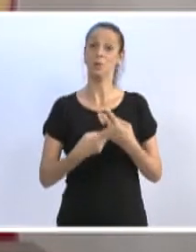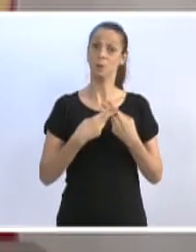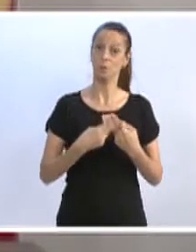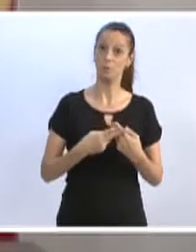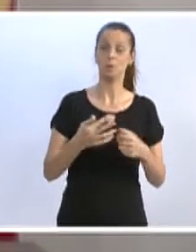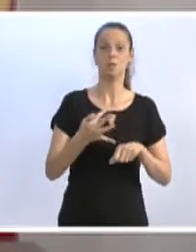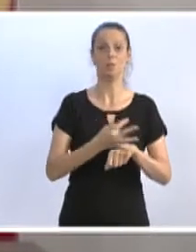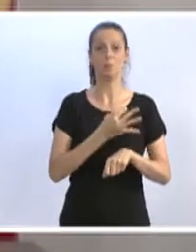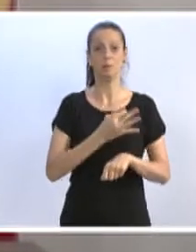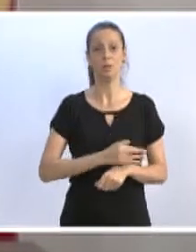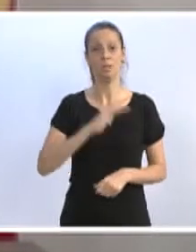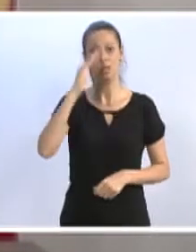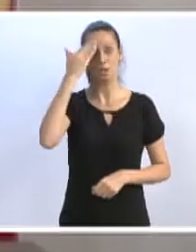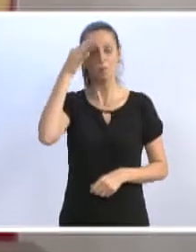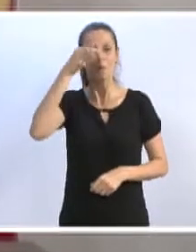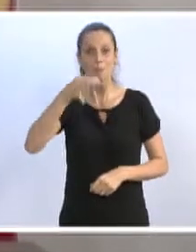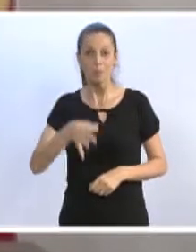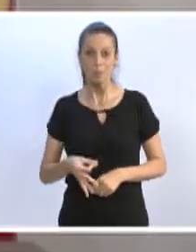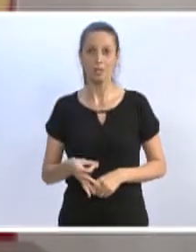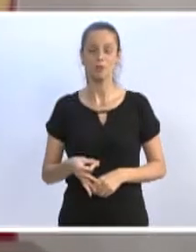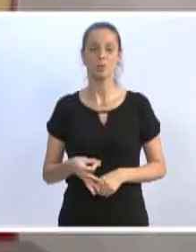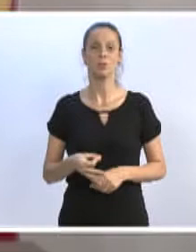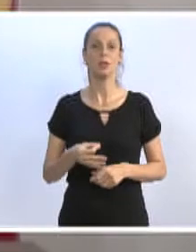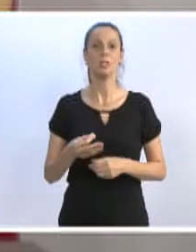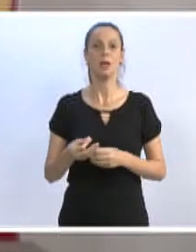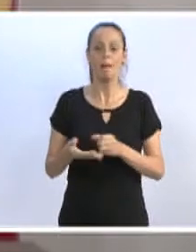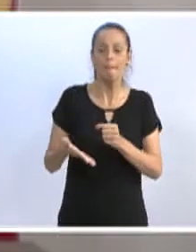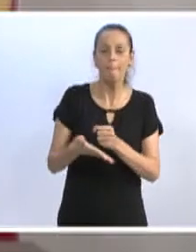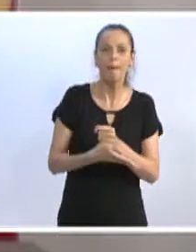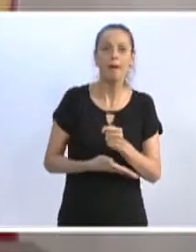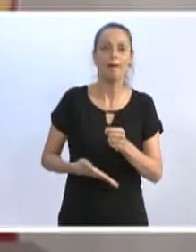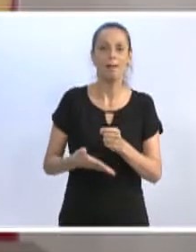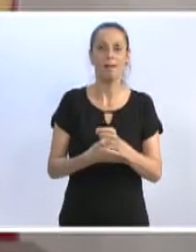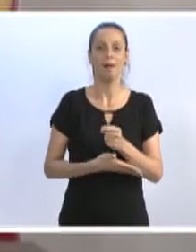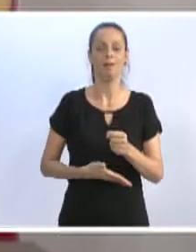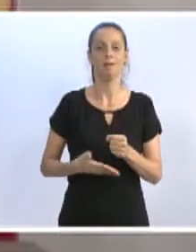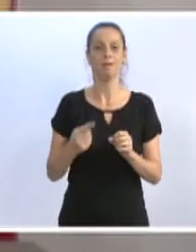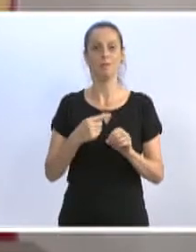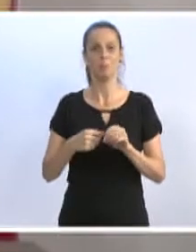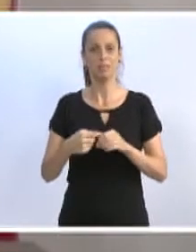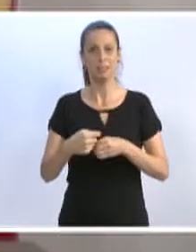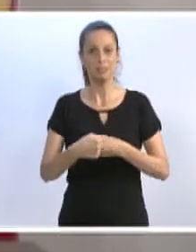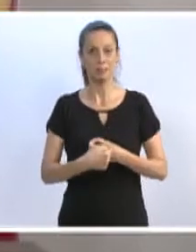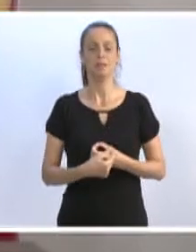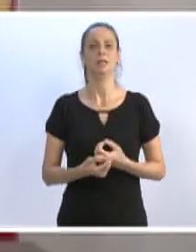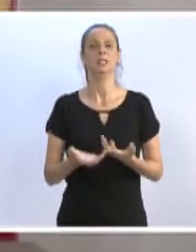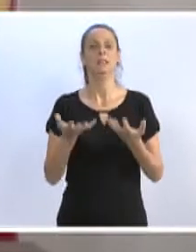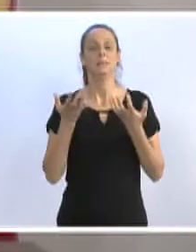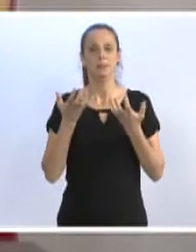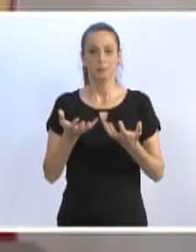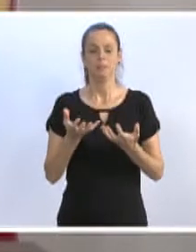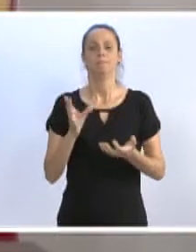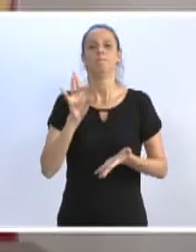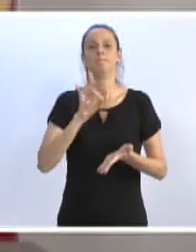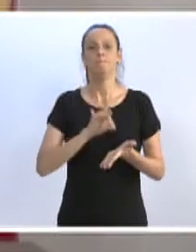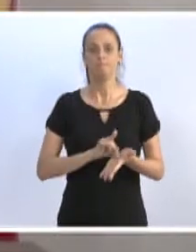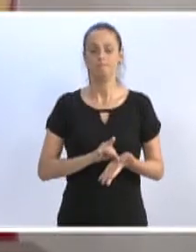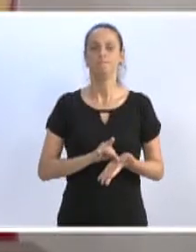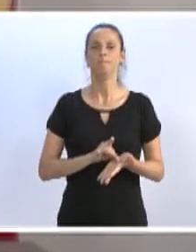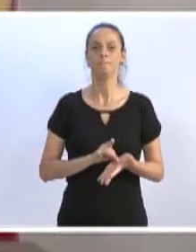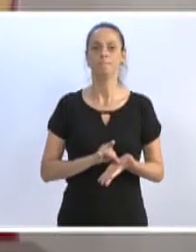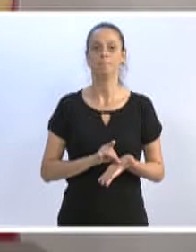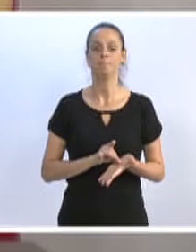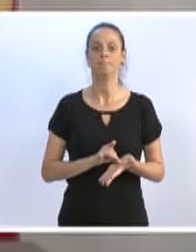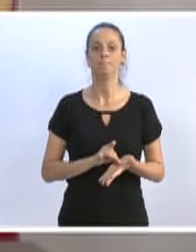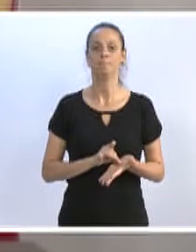compreende as suas origens, como uma cidade que está disposta a andar reconciliada com